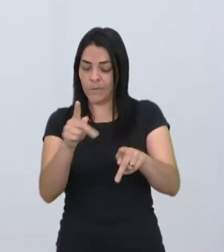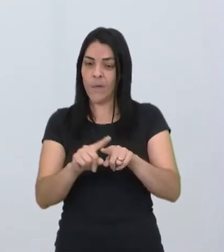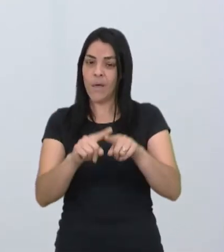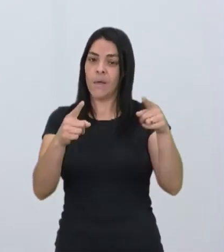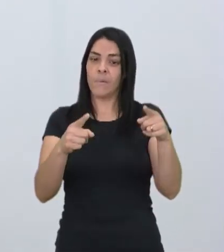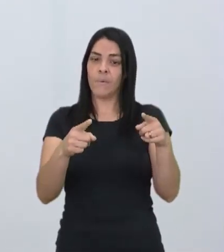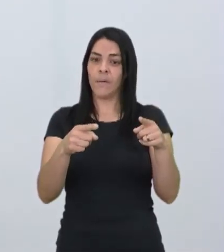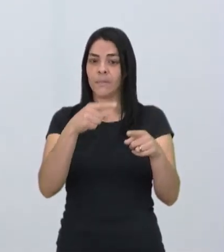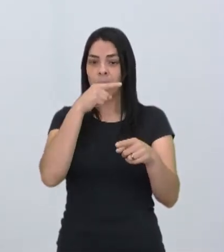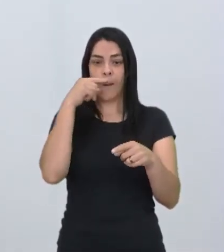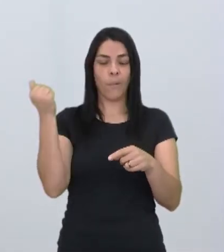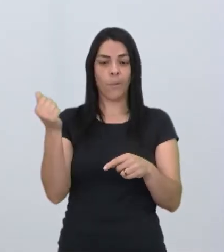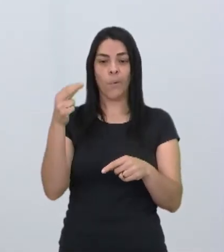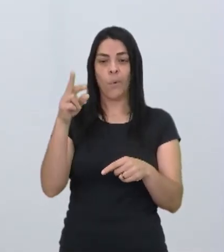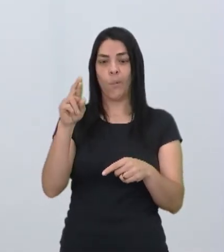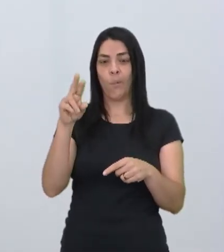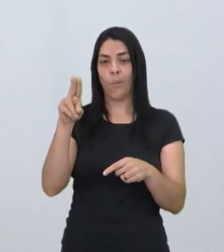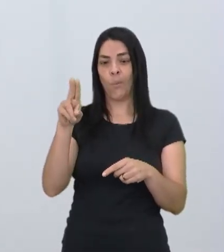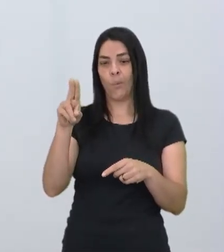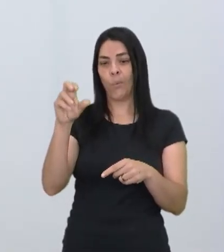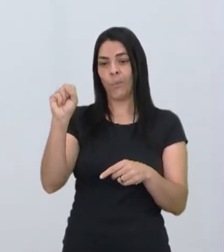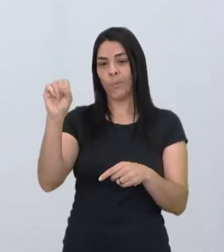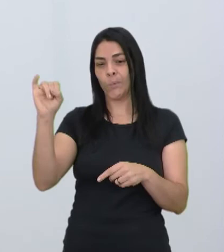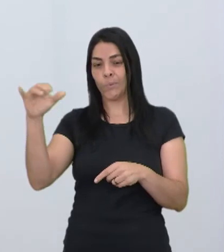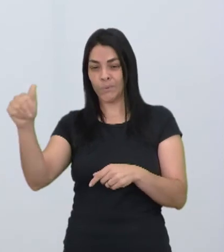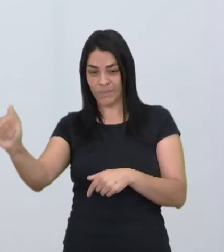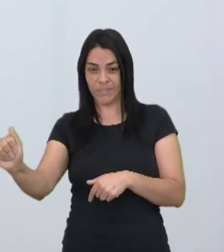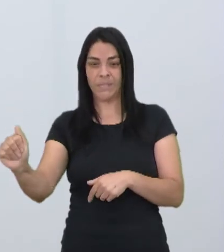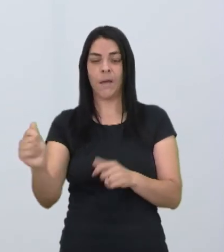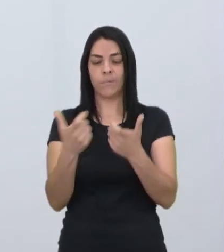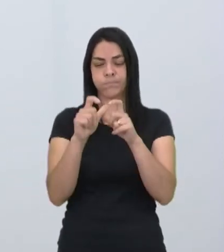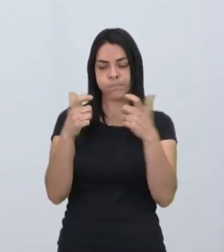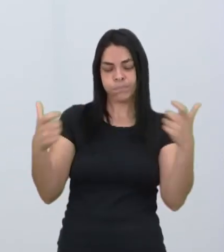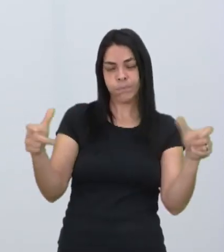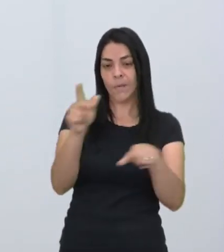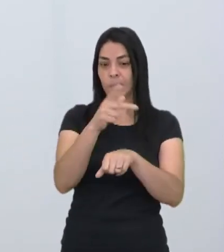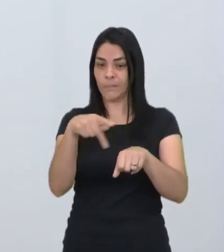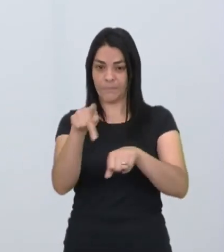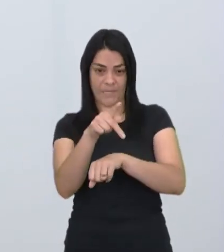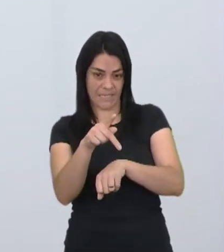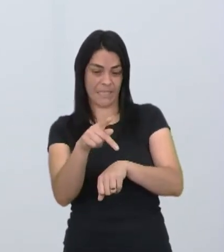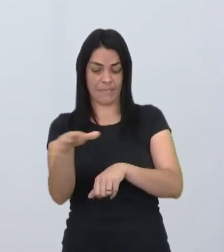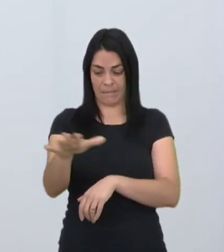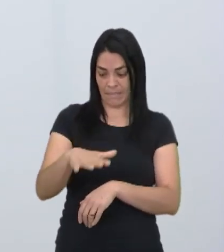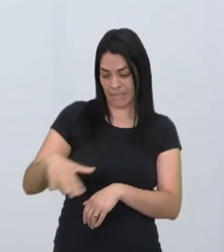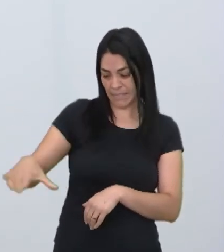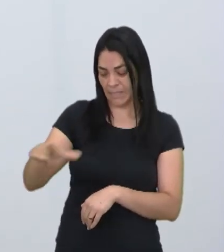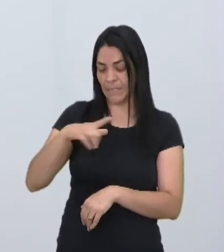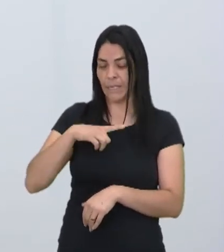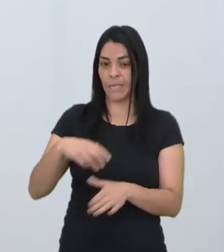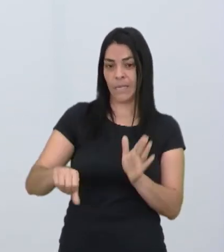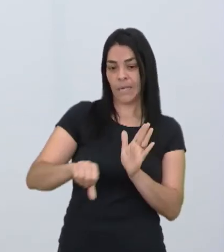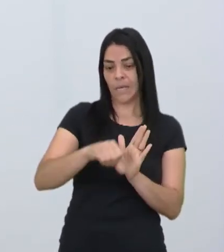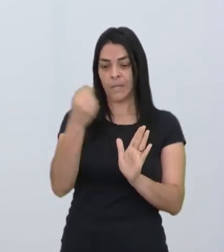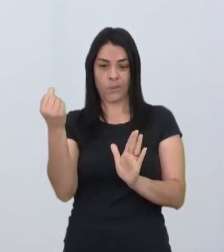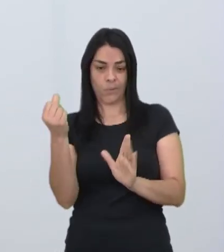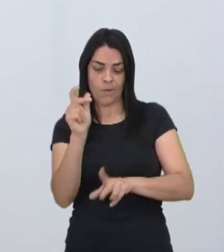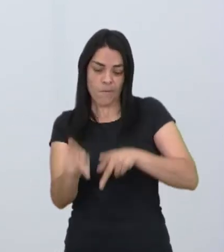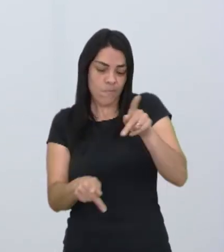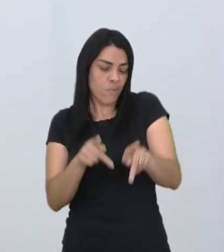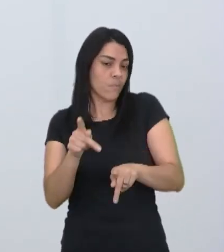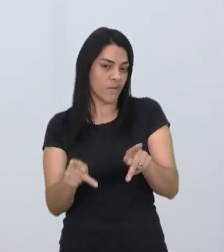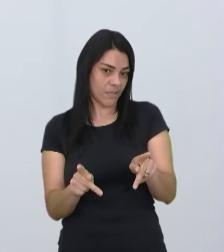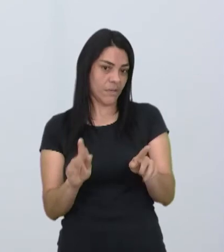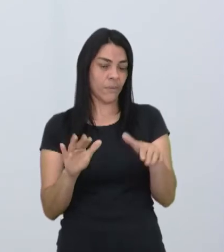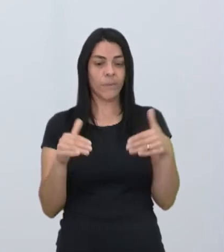o país, que é o maior país do mundo, né, territorialmente aí, tem aí a nona maior população. Então, assim,